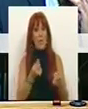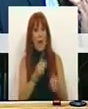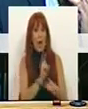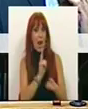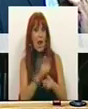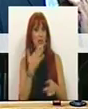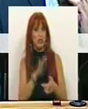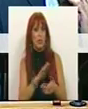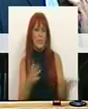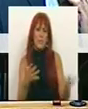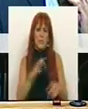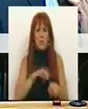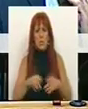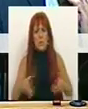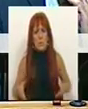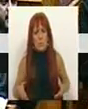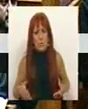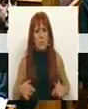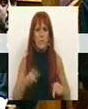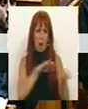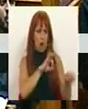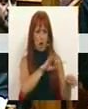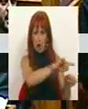E, portanto, aos senhores deputados,